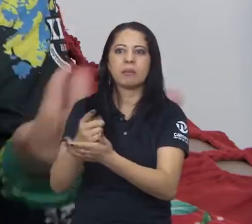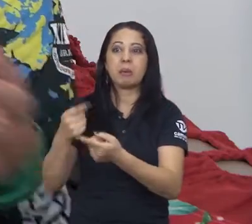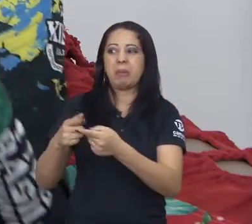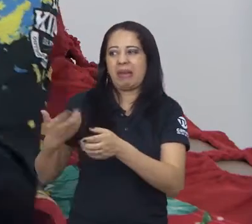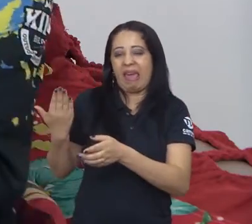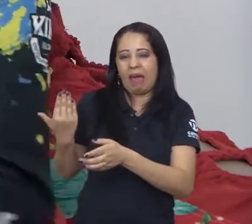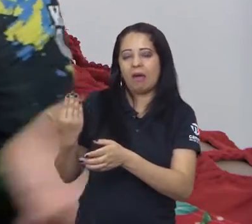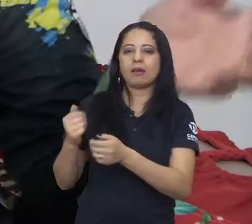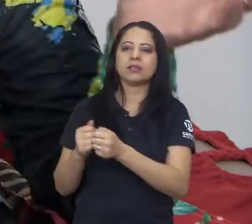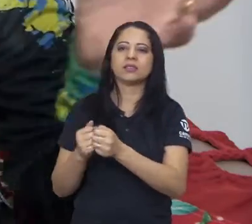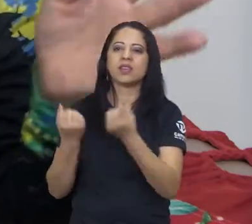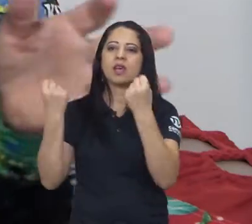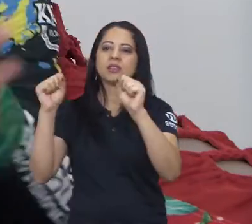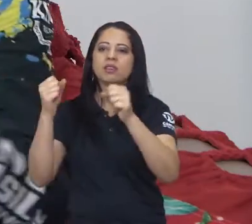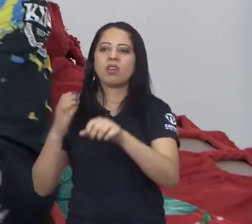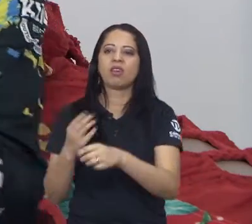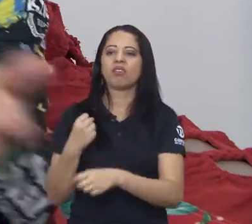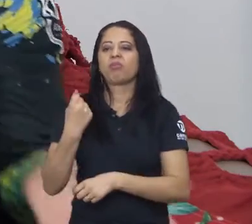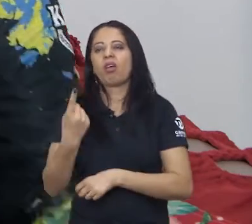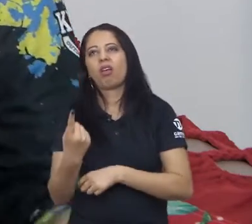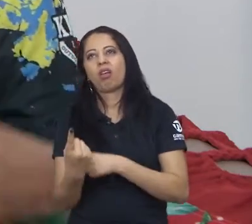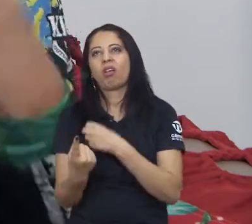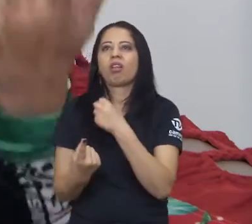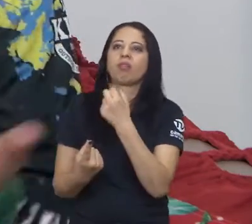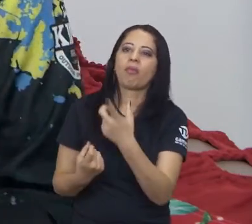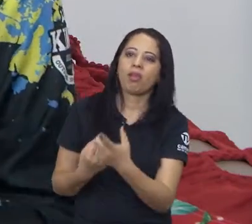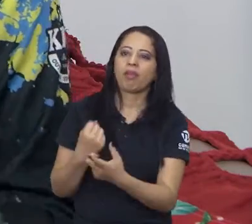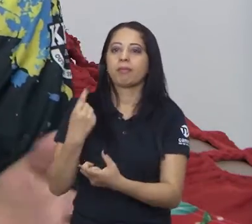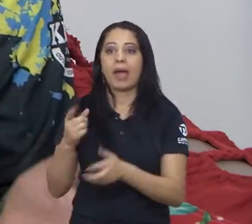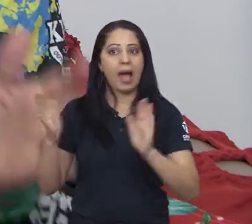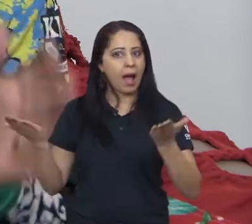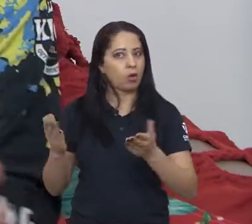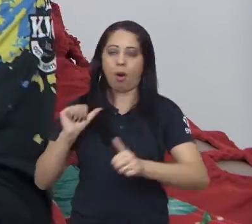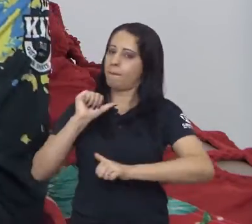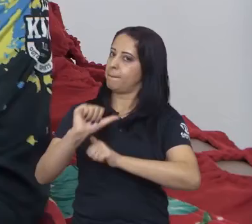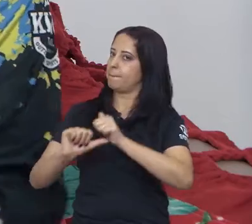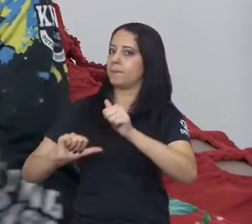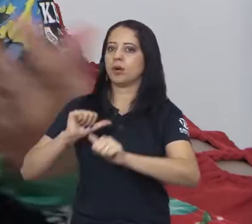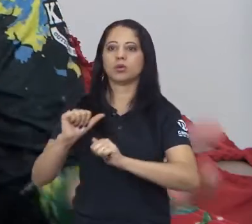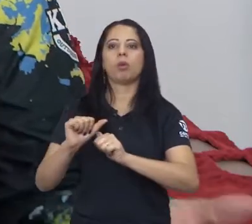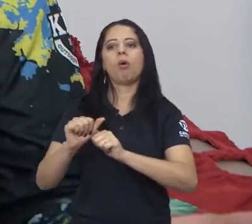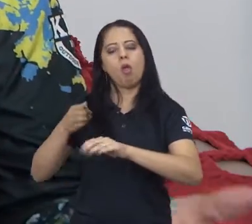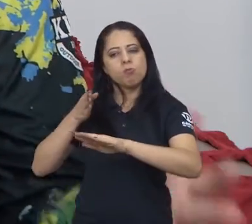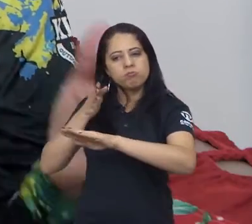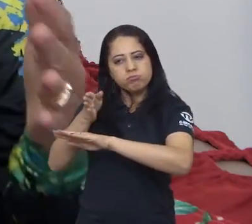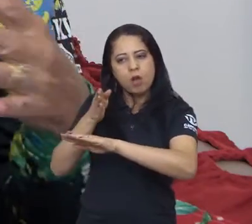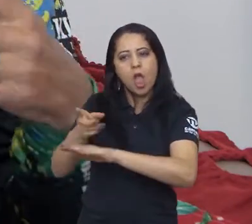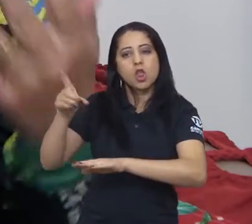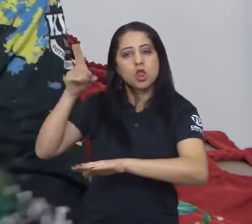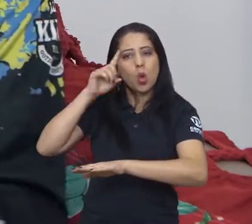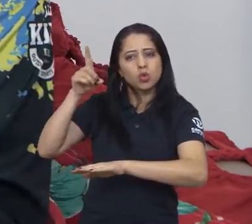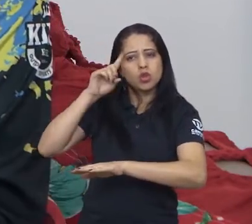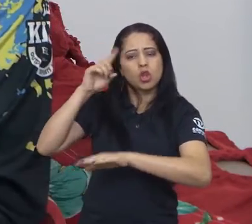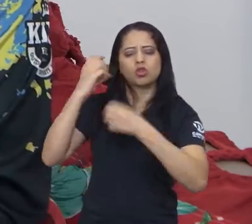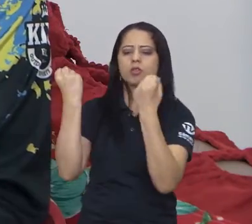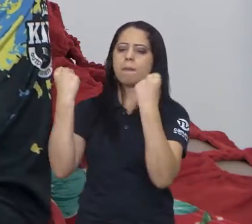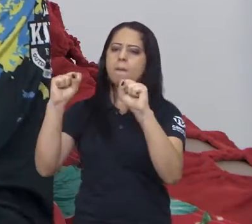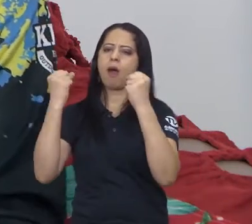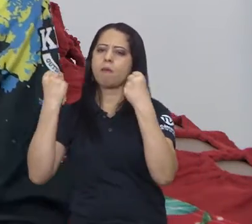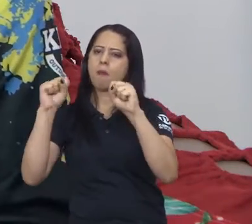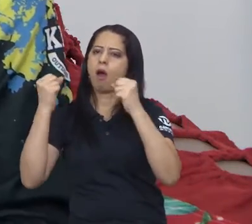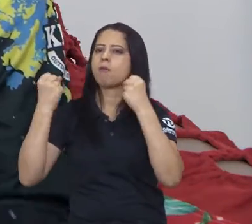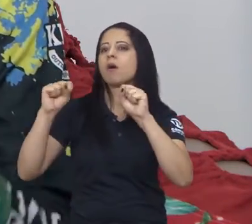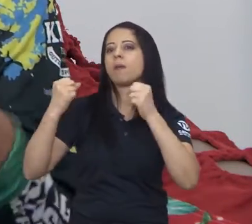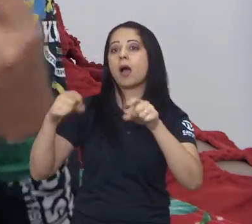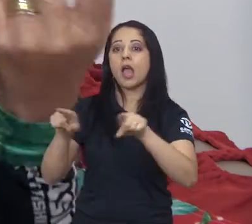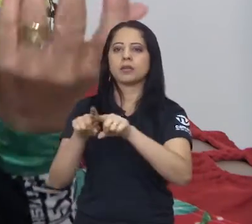uma semana não faz mais um dia da semana não faz mais aí então a gente foi Tendo isso eh como uma rotina diária da gente de